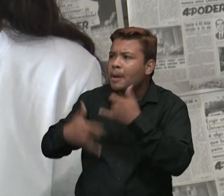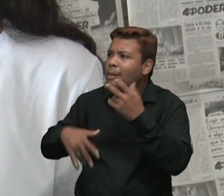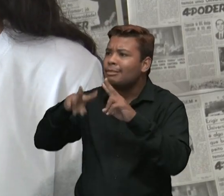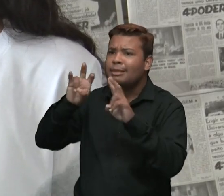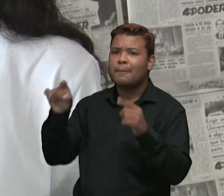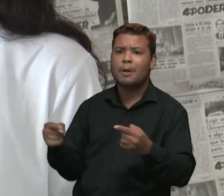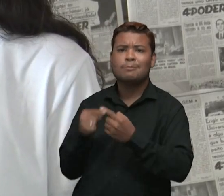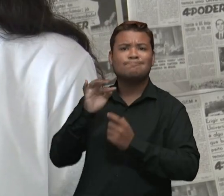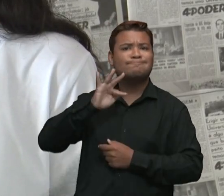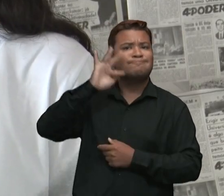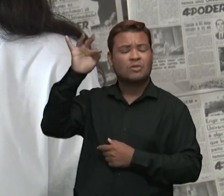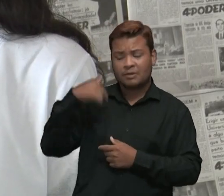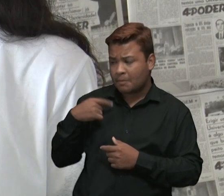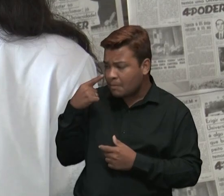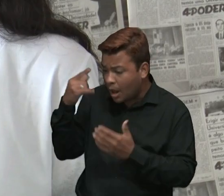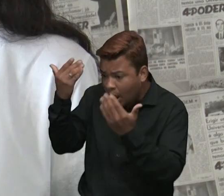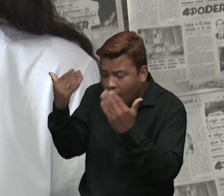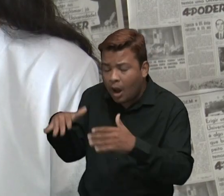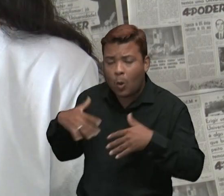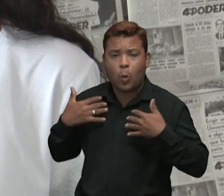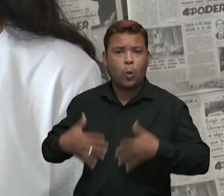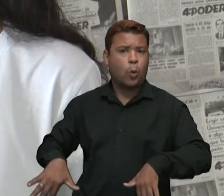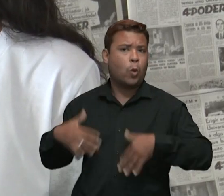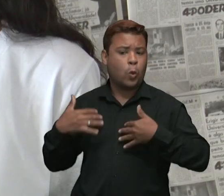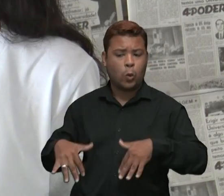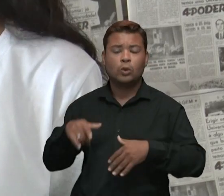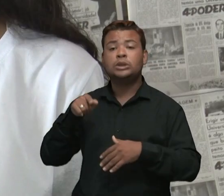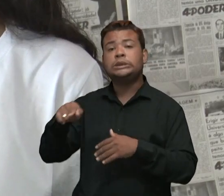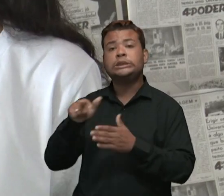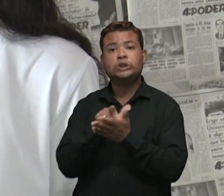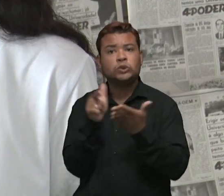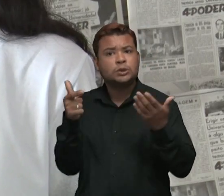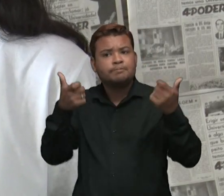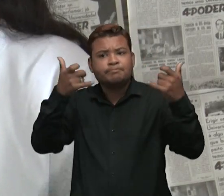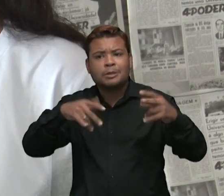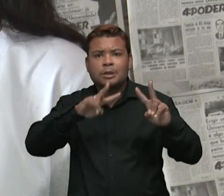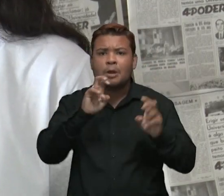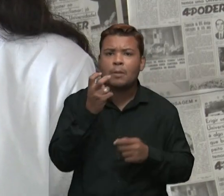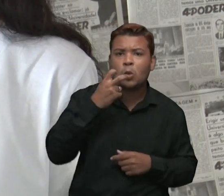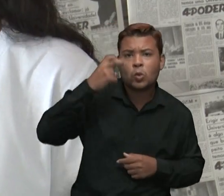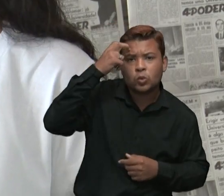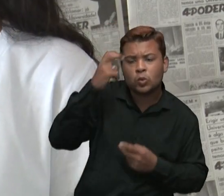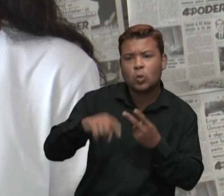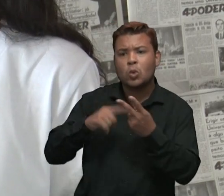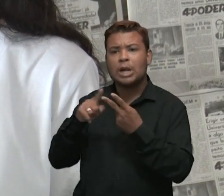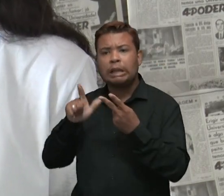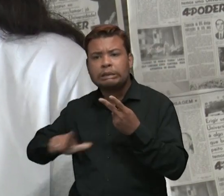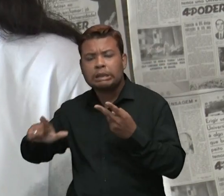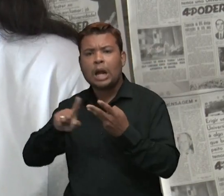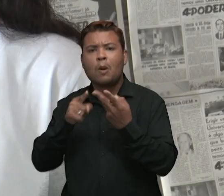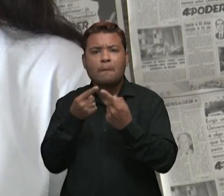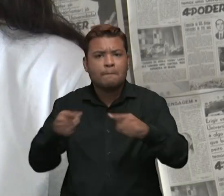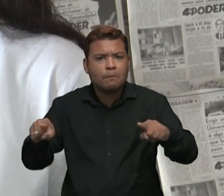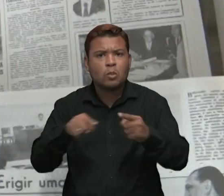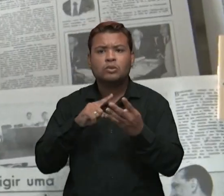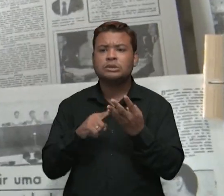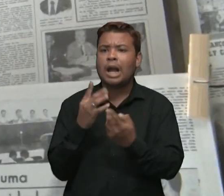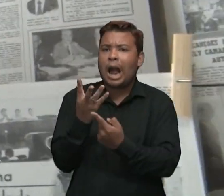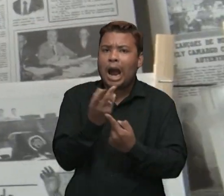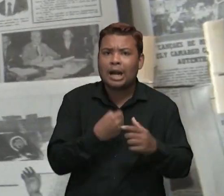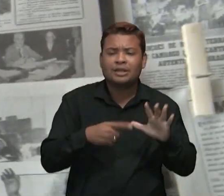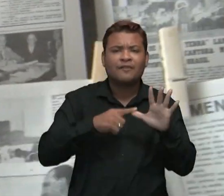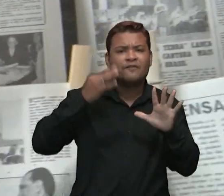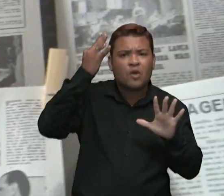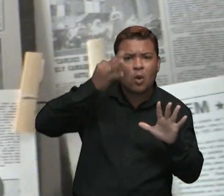para analisar, né? Era um jornal muito centrado em cultura, em literatura, música, artes, filosofia.